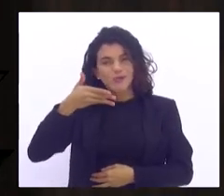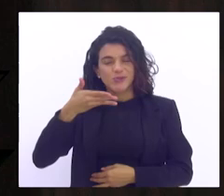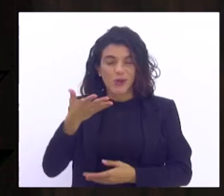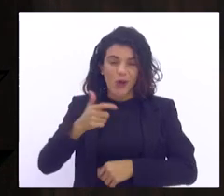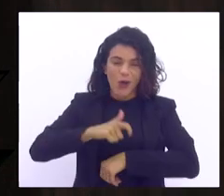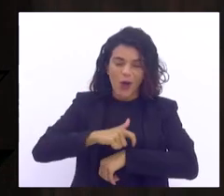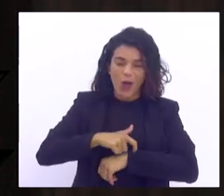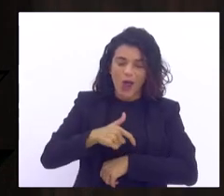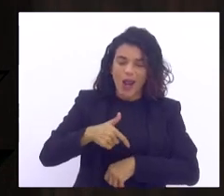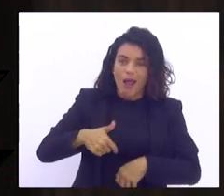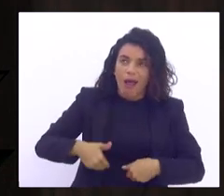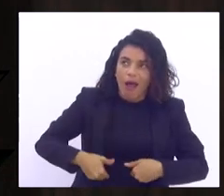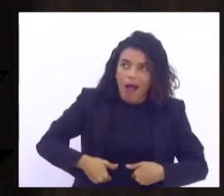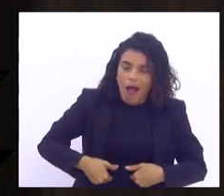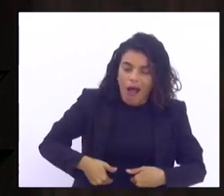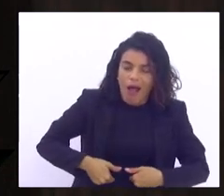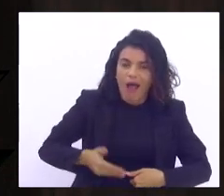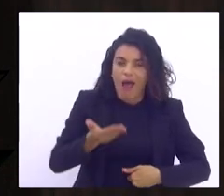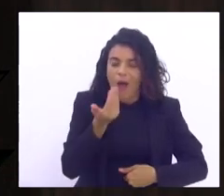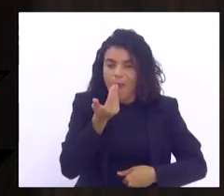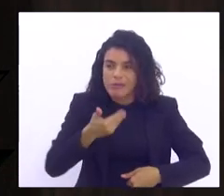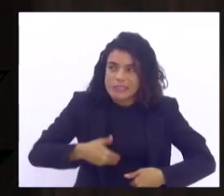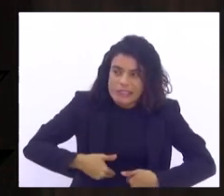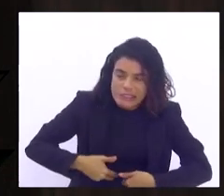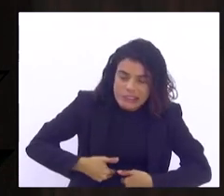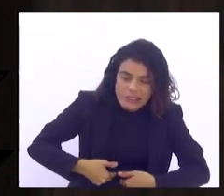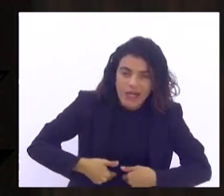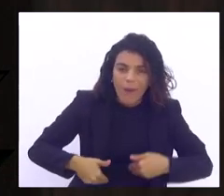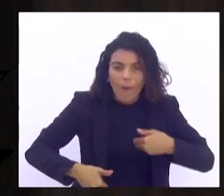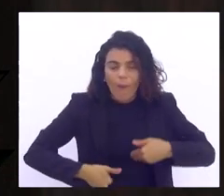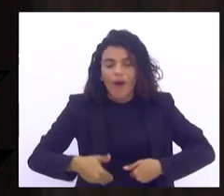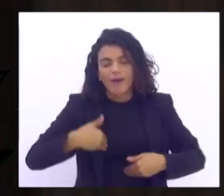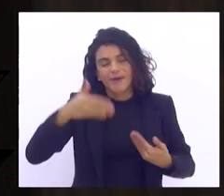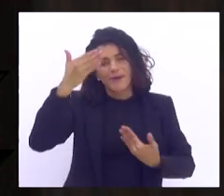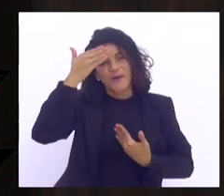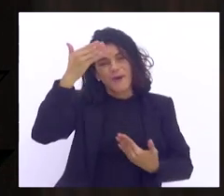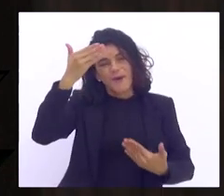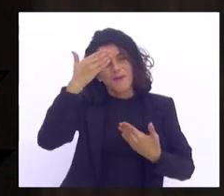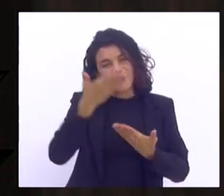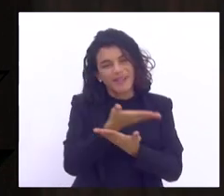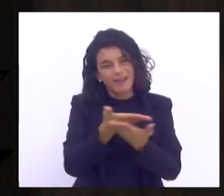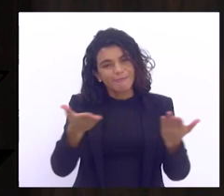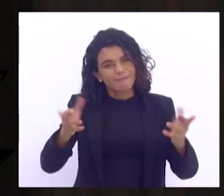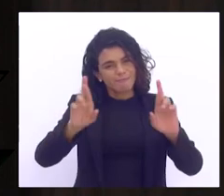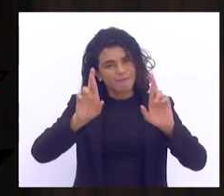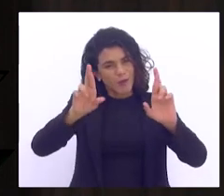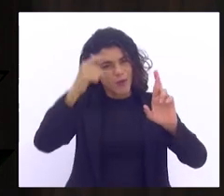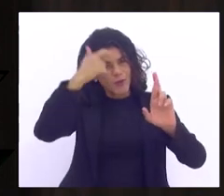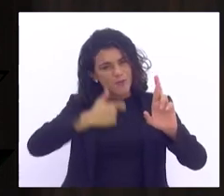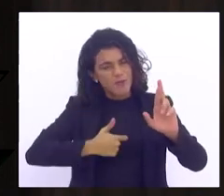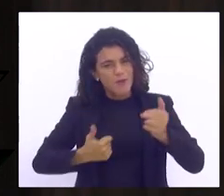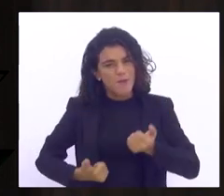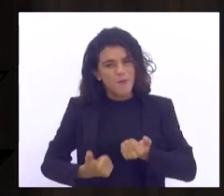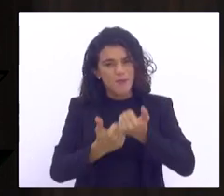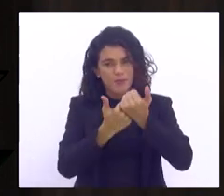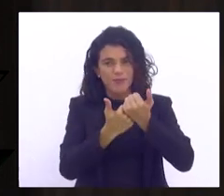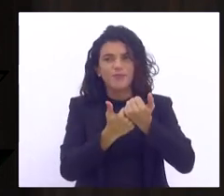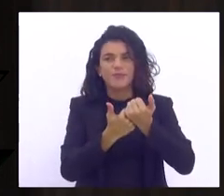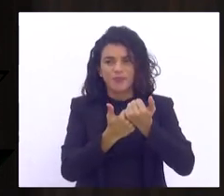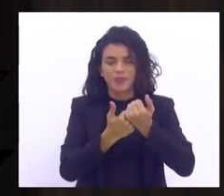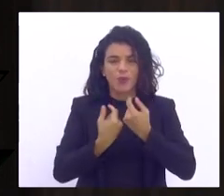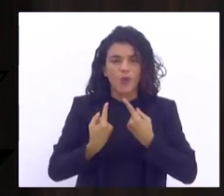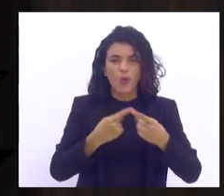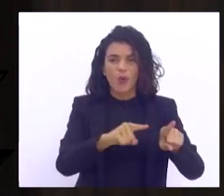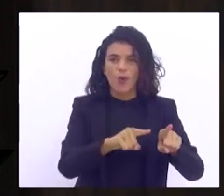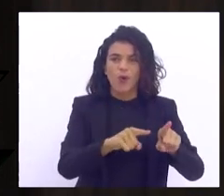horário do almoço os senhores já estejam com fome. Muito obrigada, queridos, e contem comigo, contem com a Frente Parlamentar Mista contra o Aborto